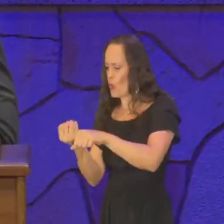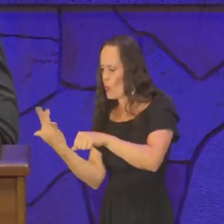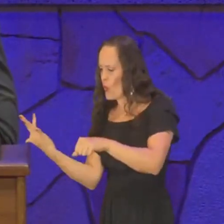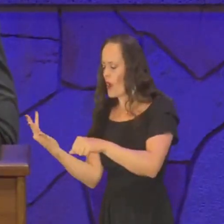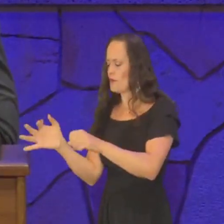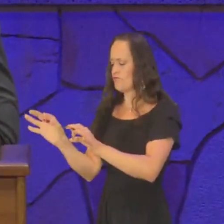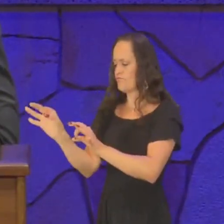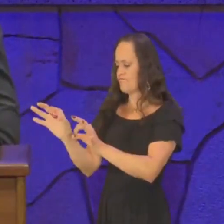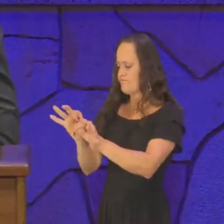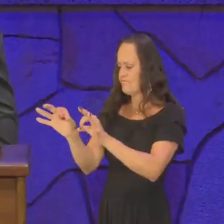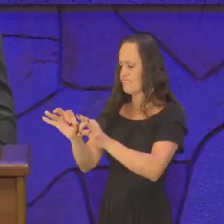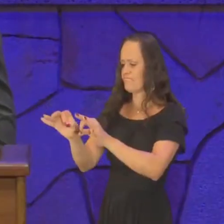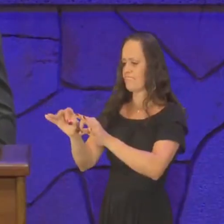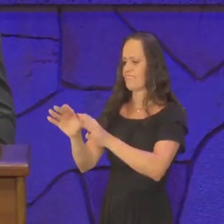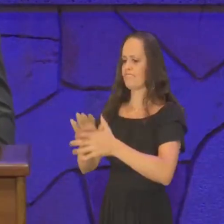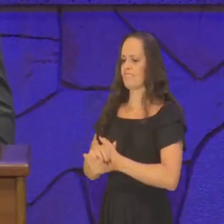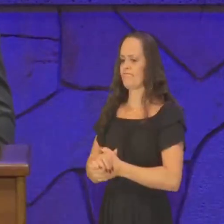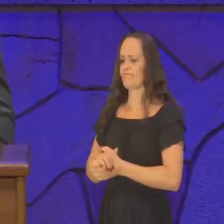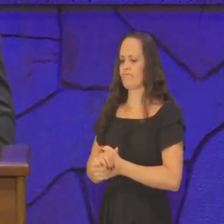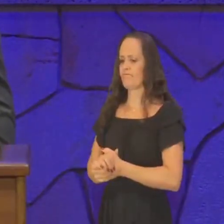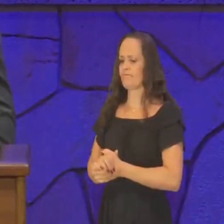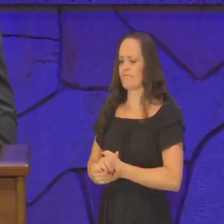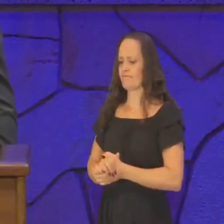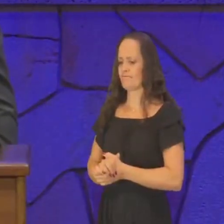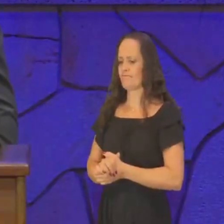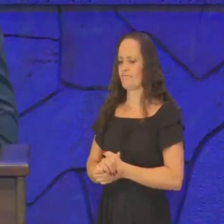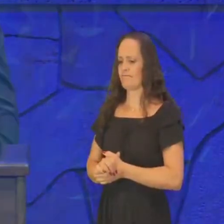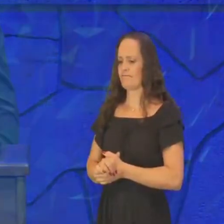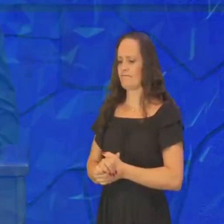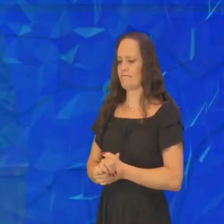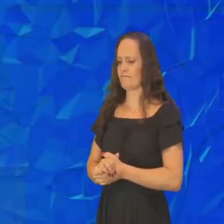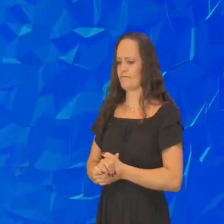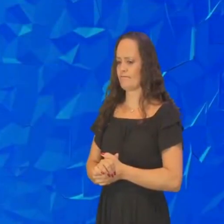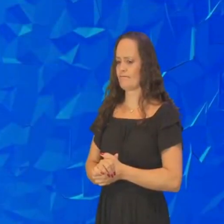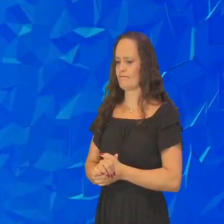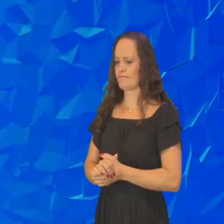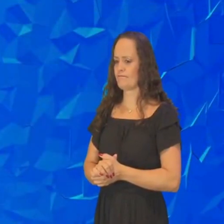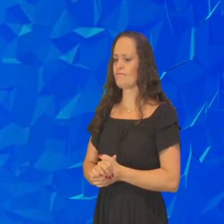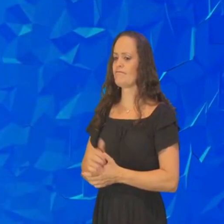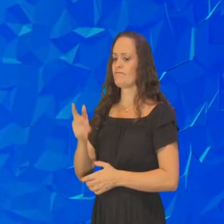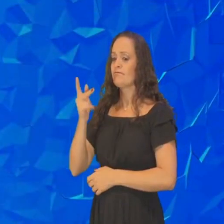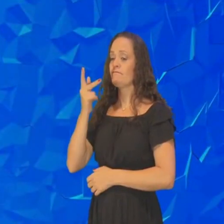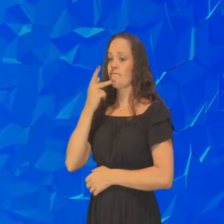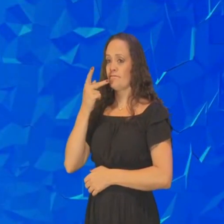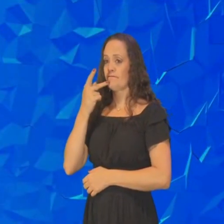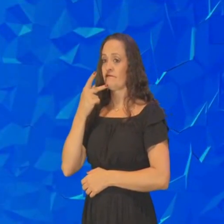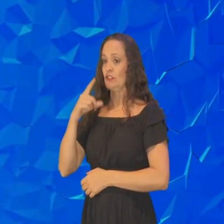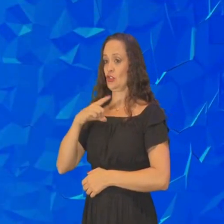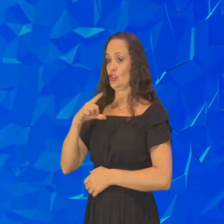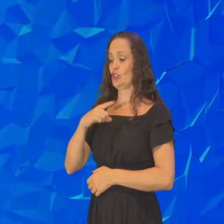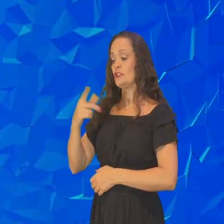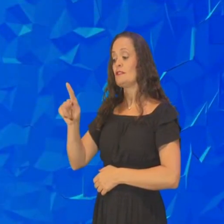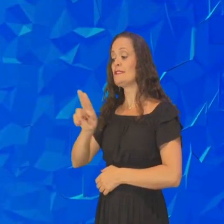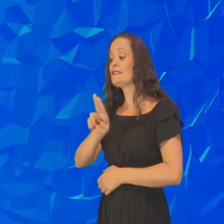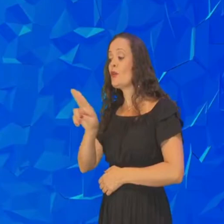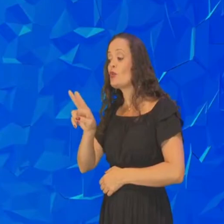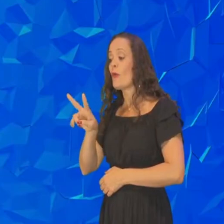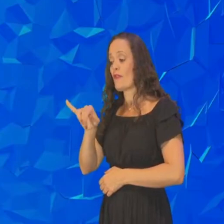a que tinham vindo da palavra do Senhor, dizendo: o seu nome será Israel.